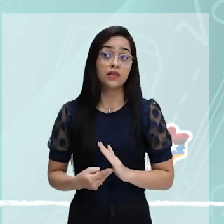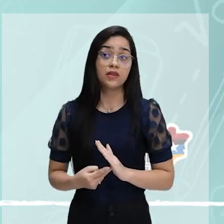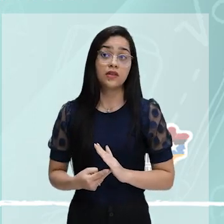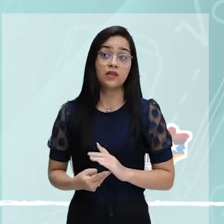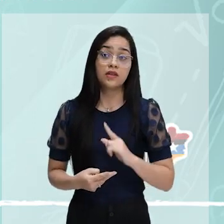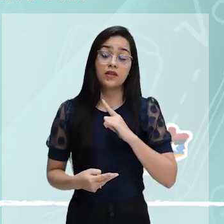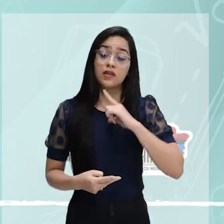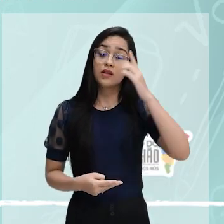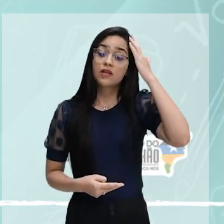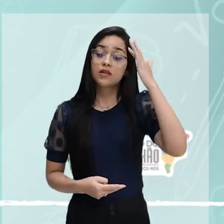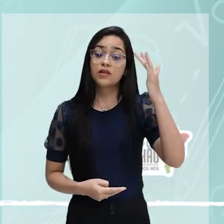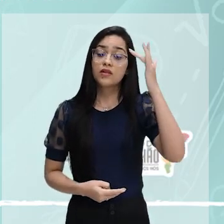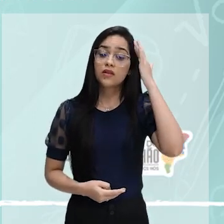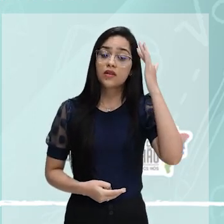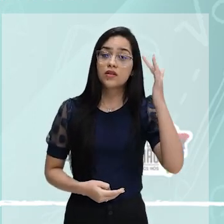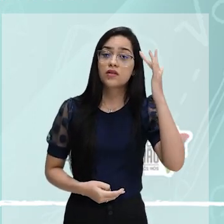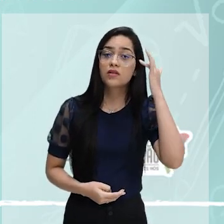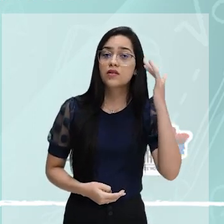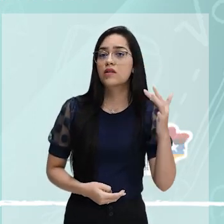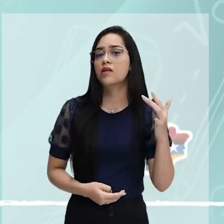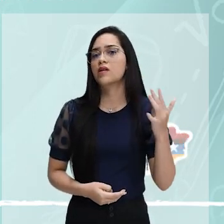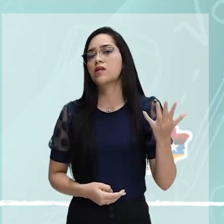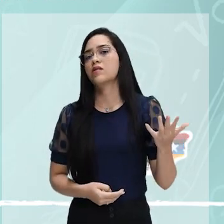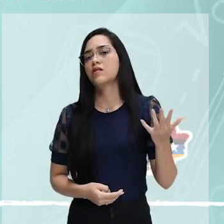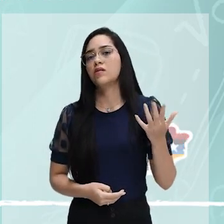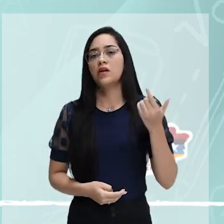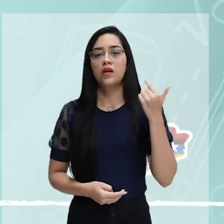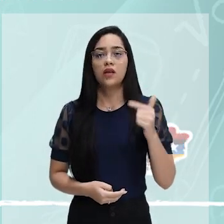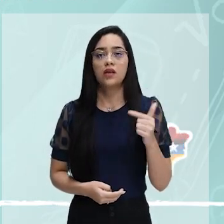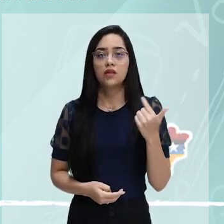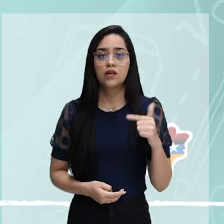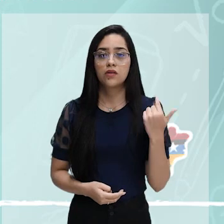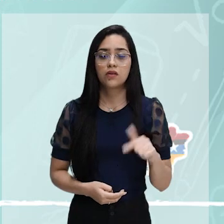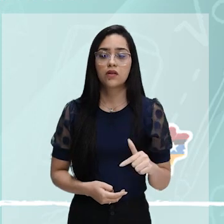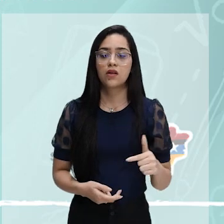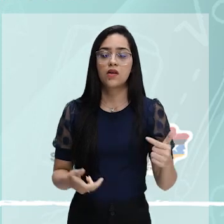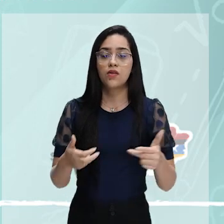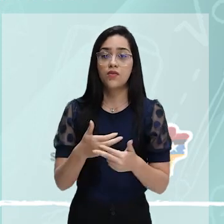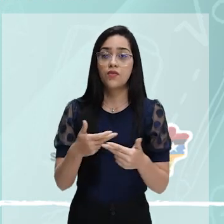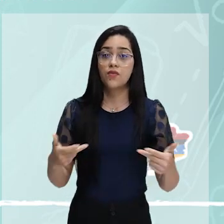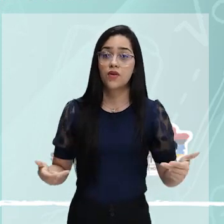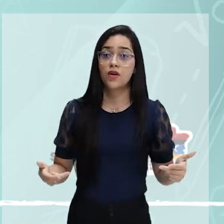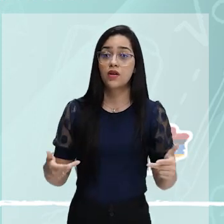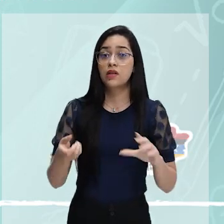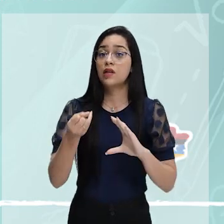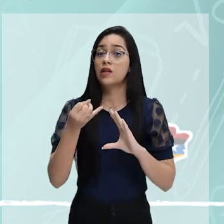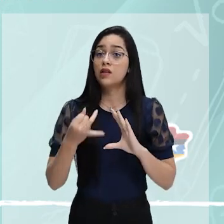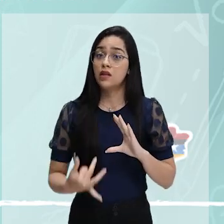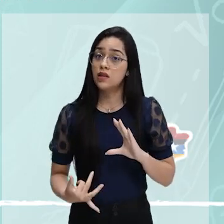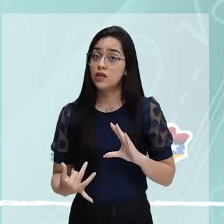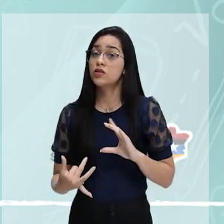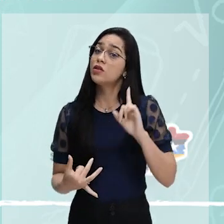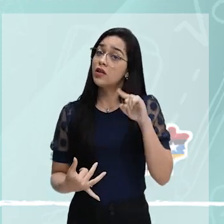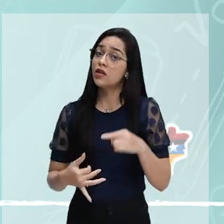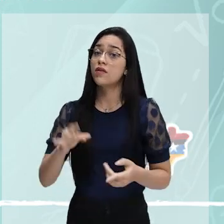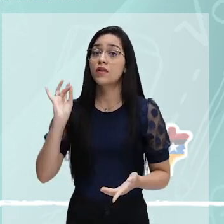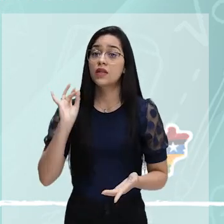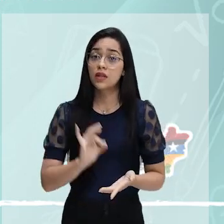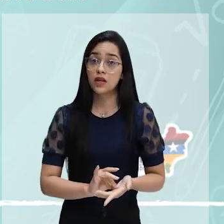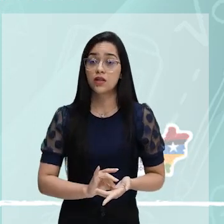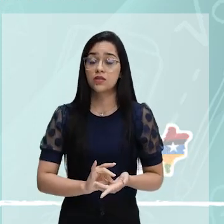está idealizando, que ele não está levando em conta certos elementos do que é